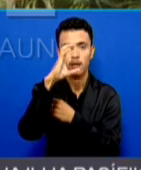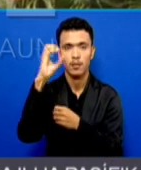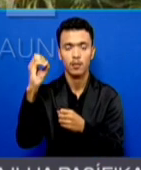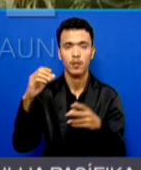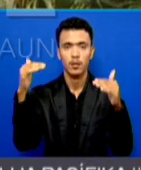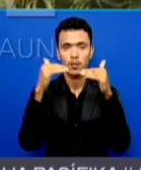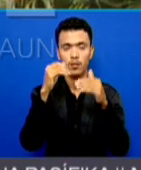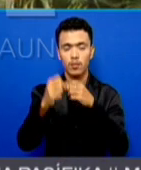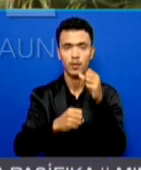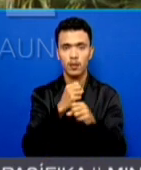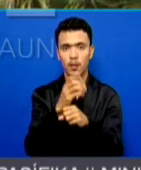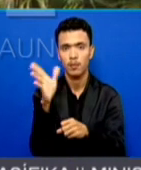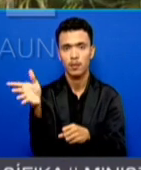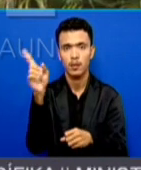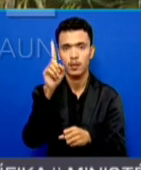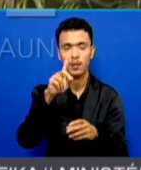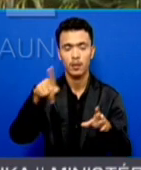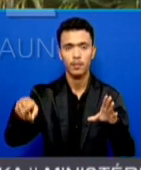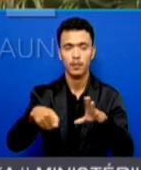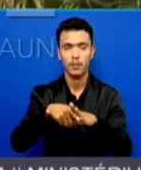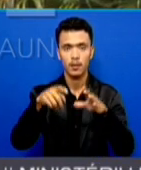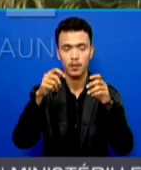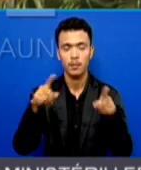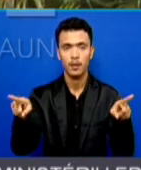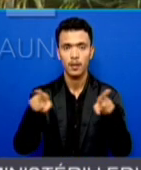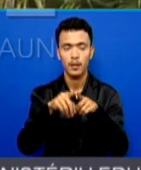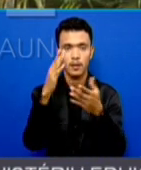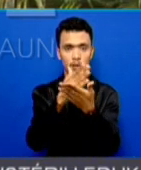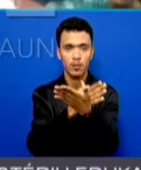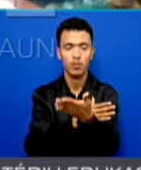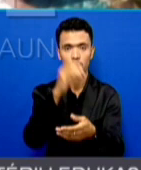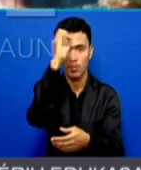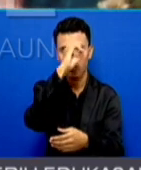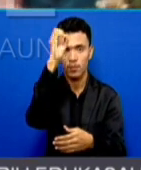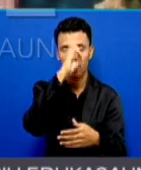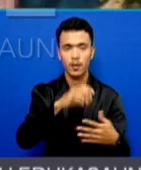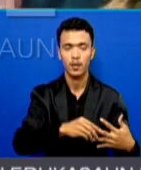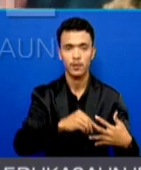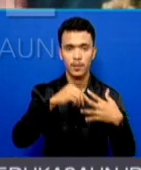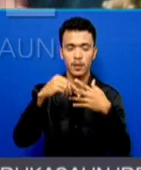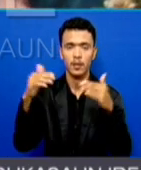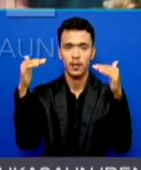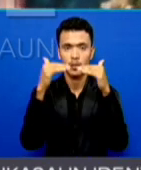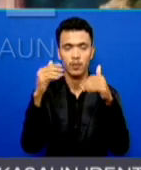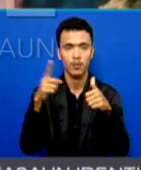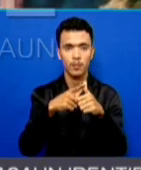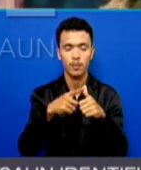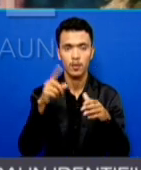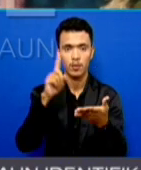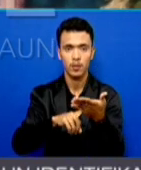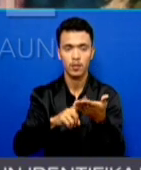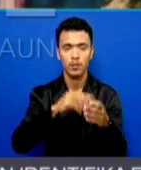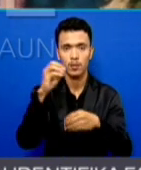resin rua iha tinane, Timor-Leste na fatem participa nesta estatuto observador especial. Encontro badahuluk diskuti